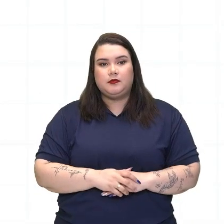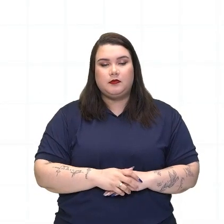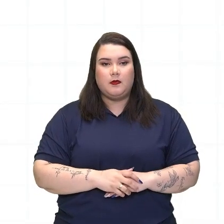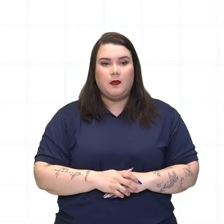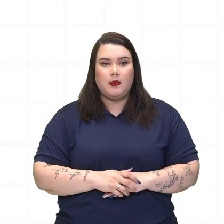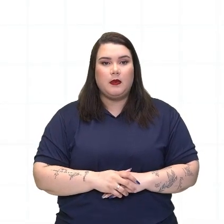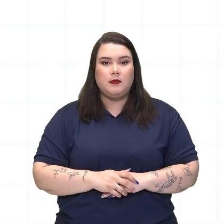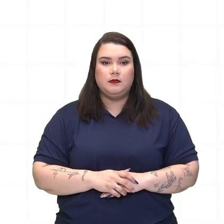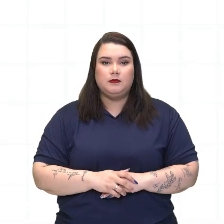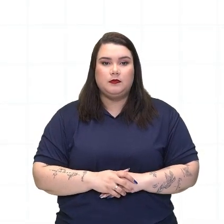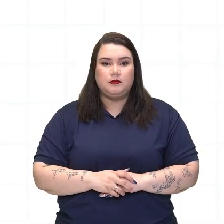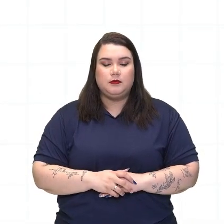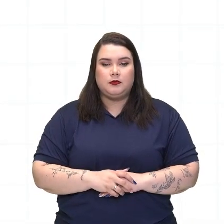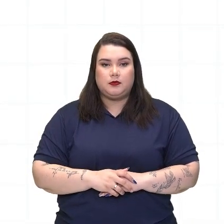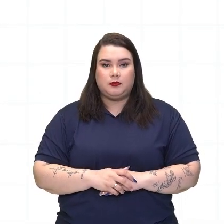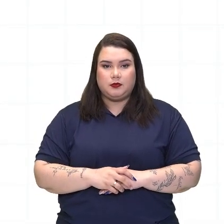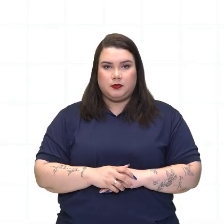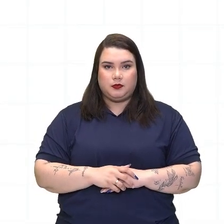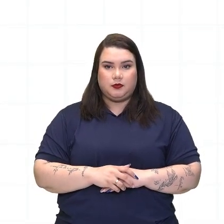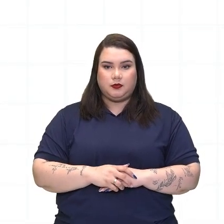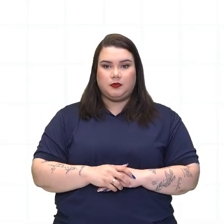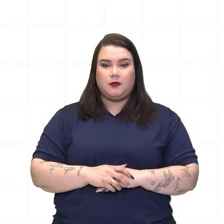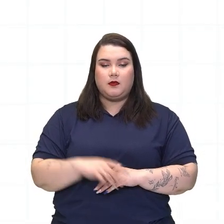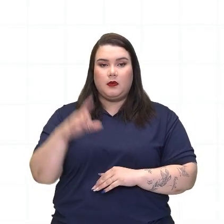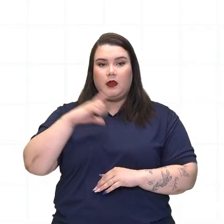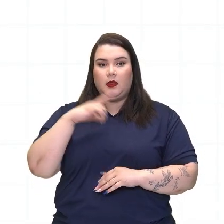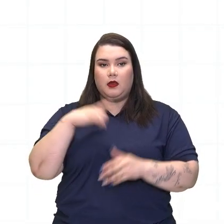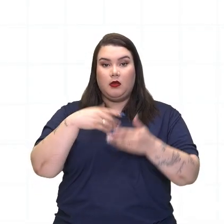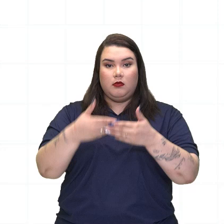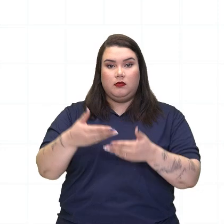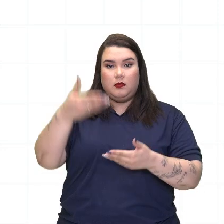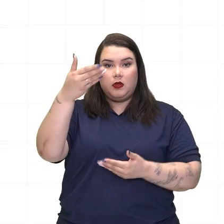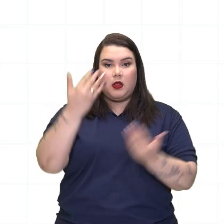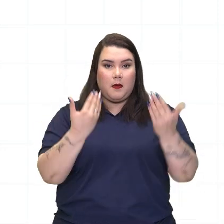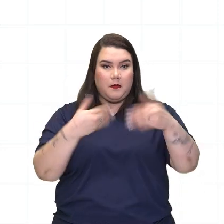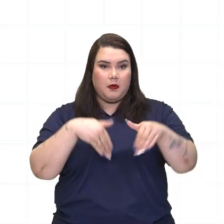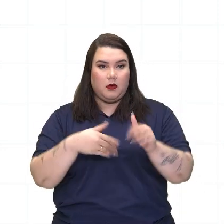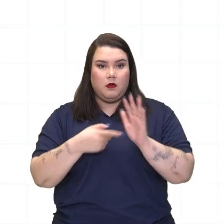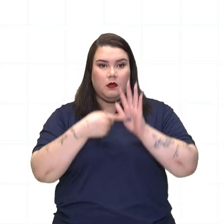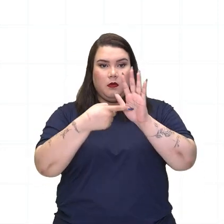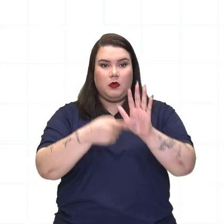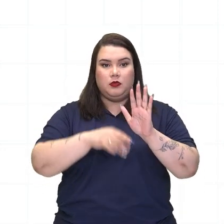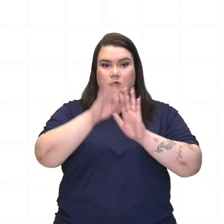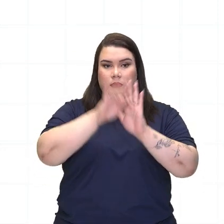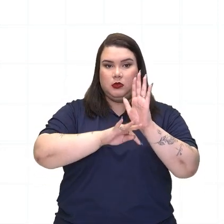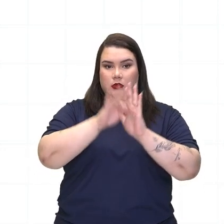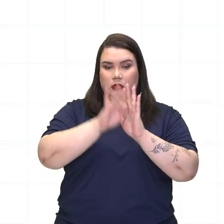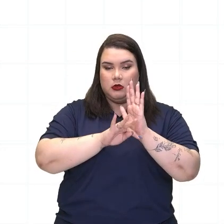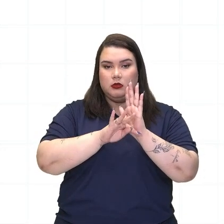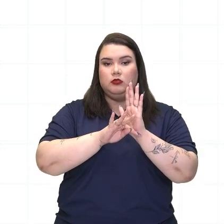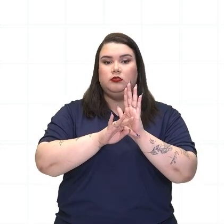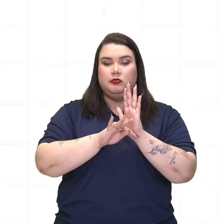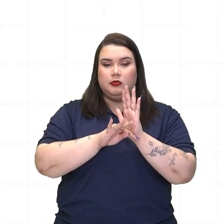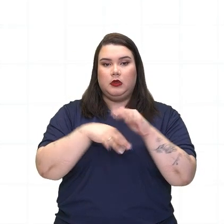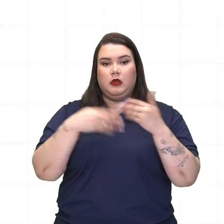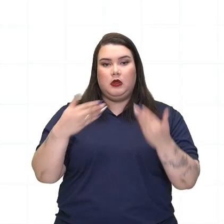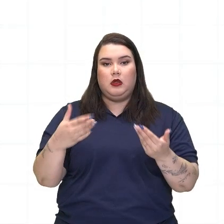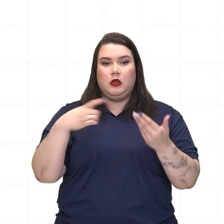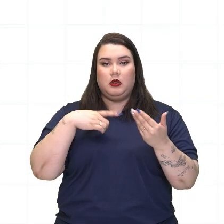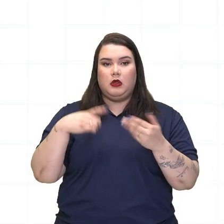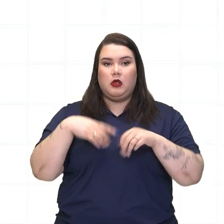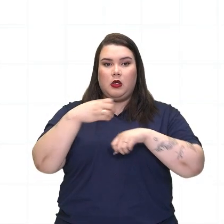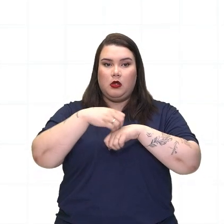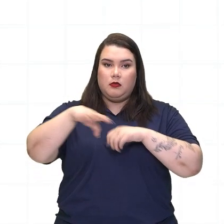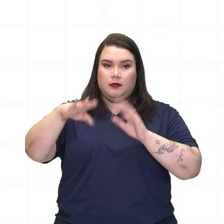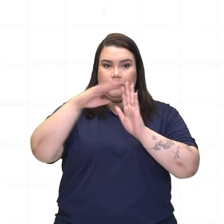temos aí a folha, não é, que mostra os textos motivadores. E aí a gente tem as